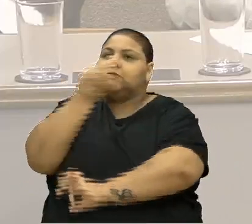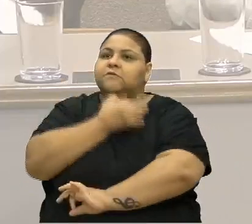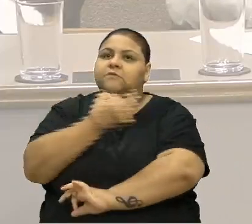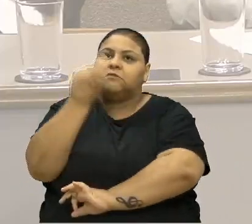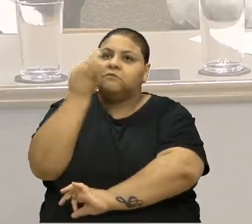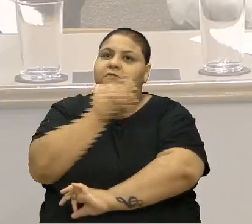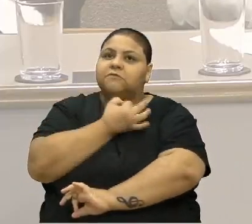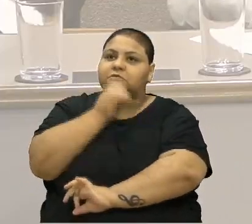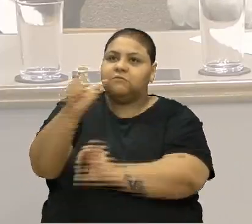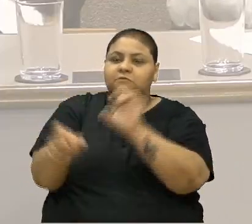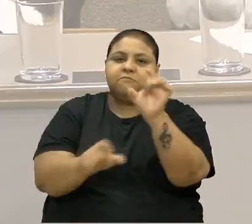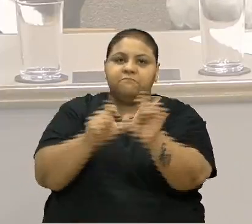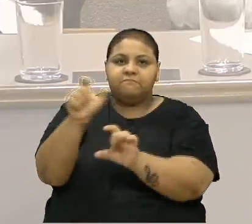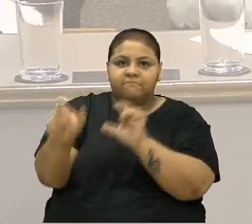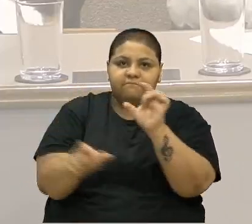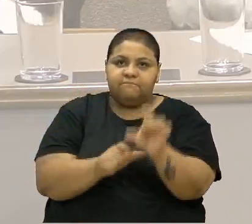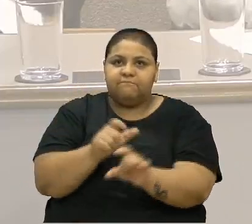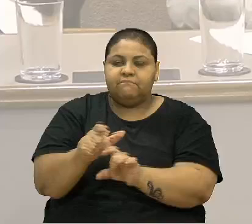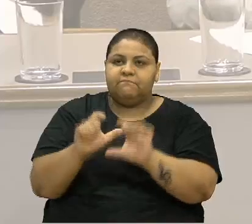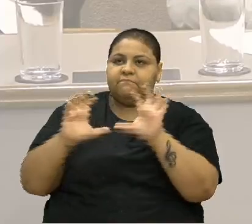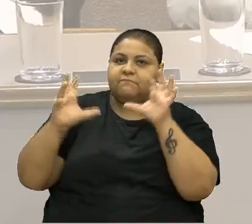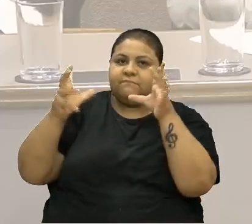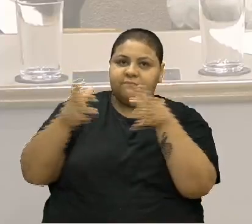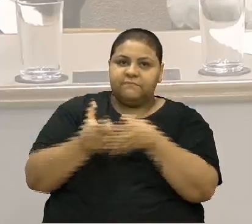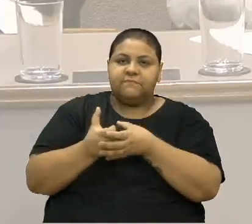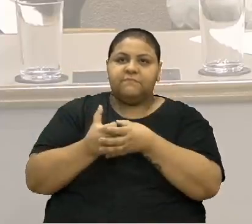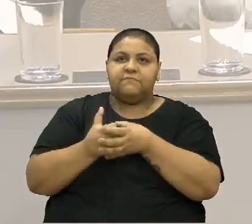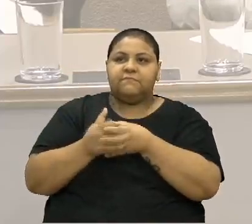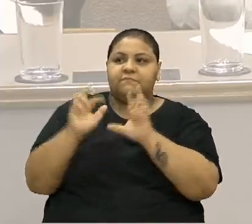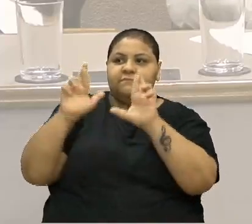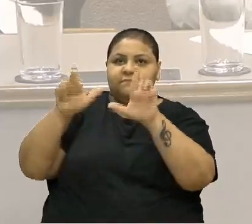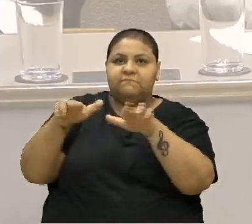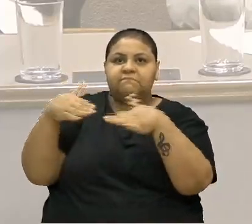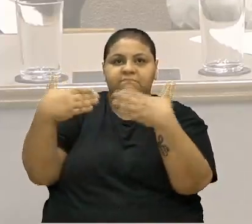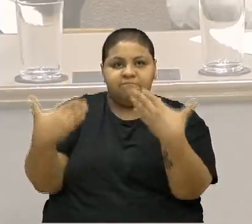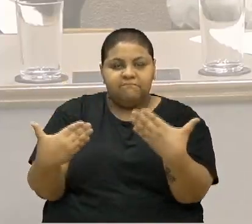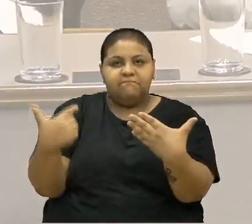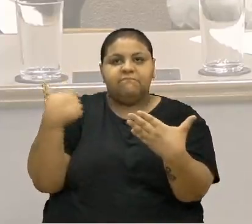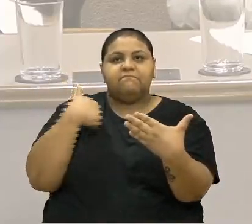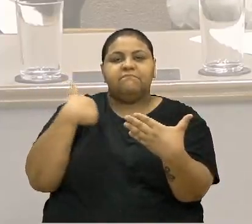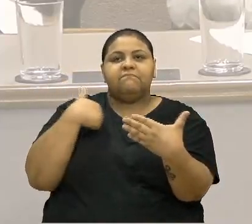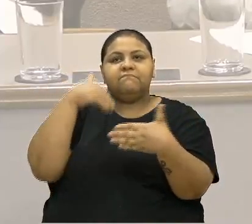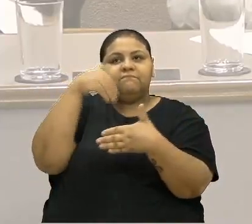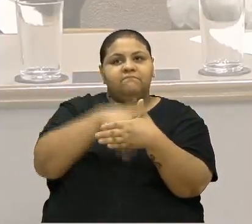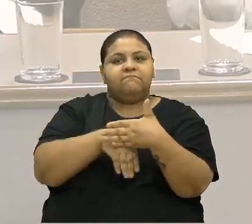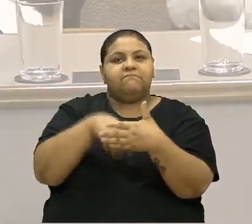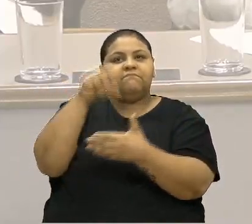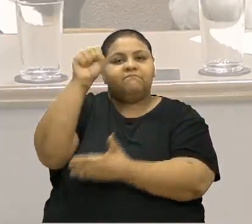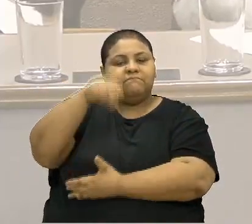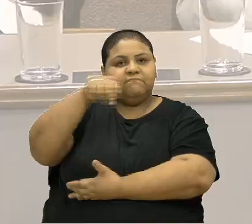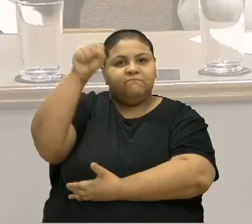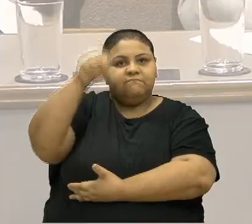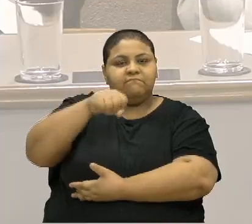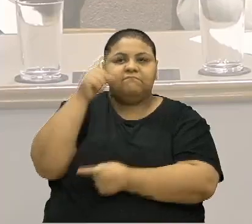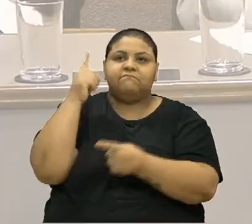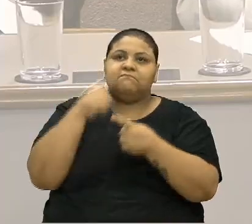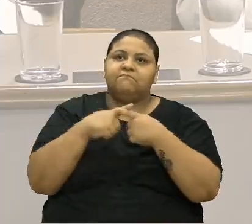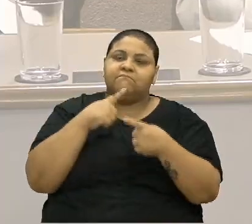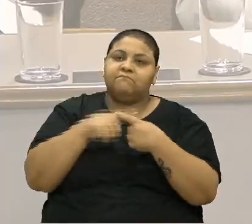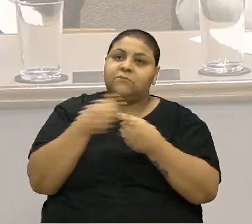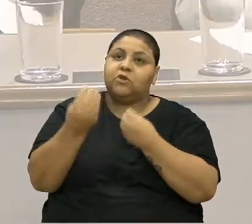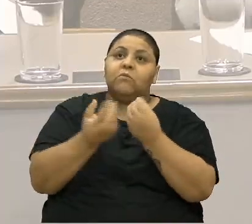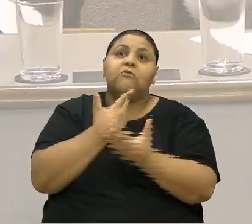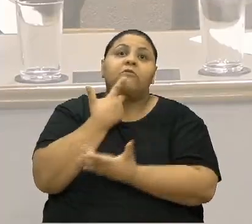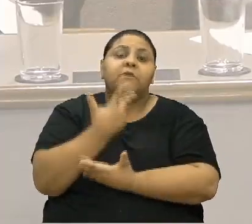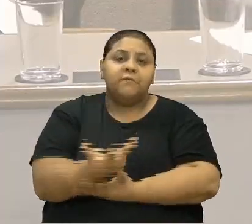para as pessoas e para toda a nossa região. Então, o meu voto é favorável, porque, como